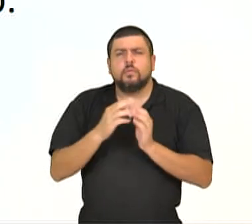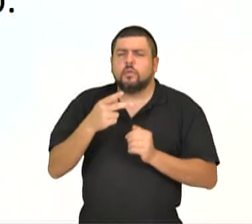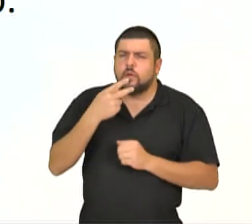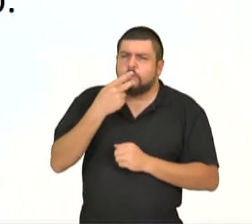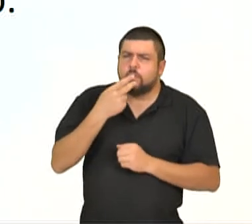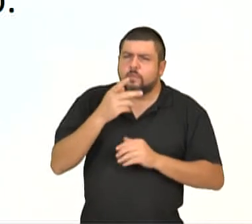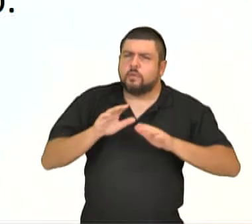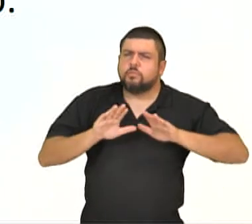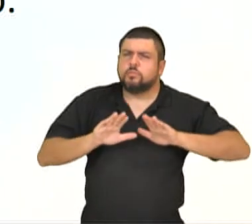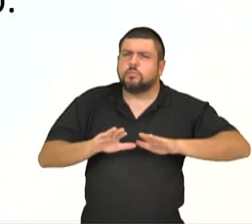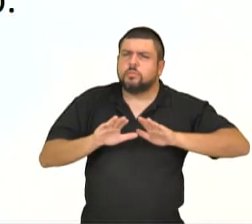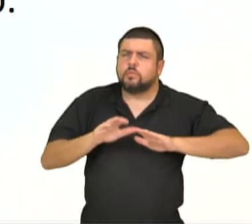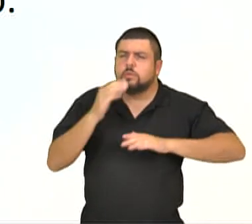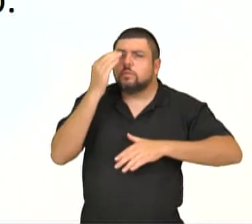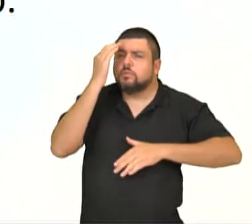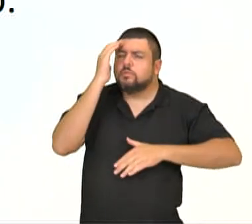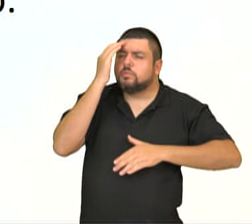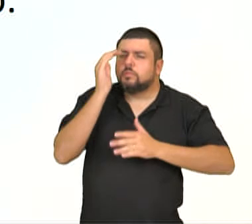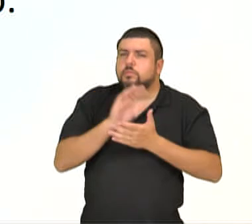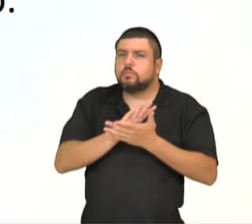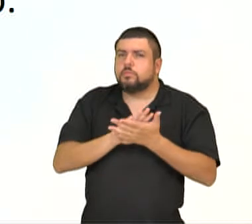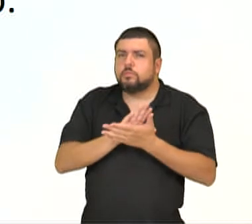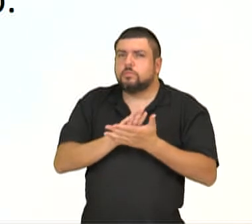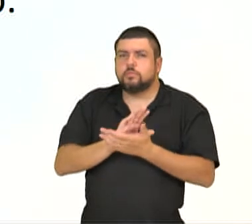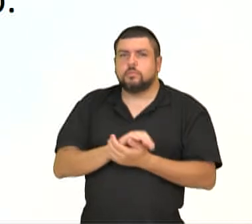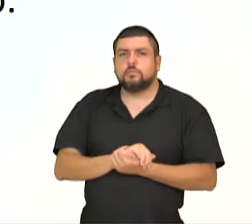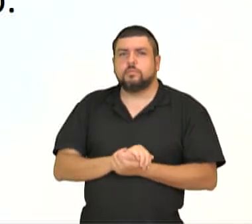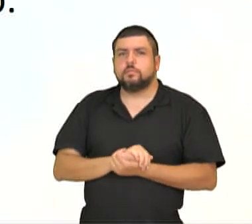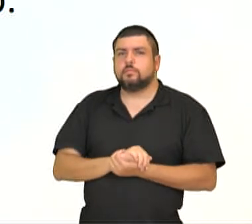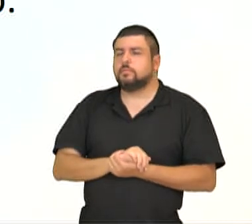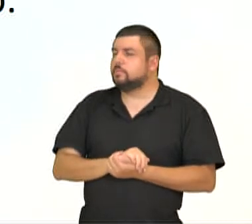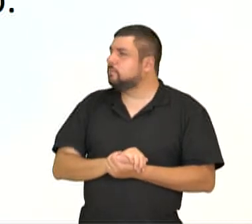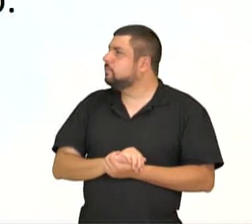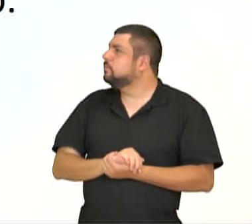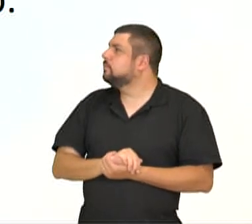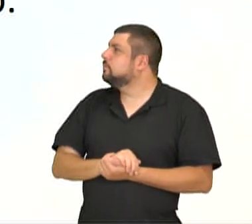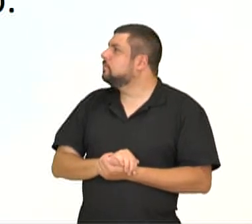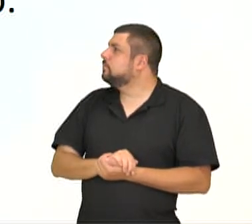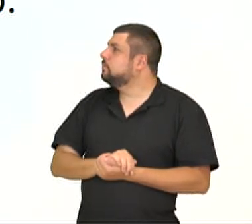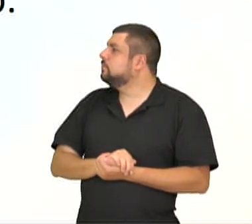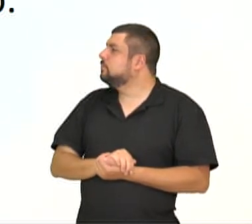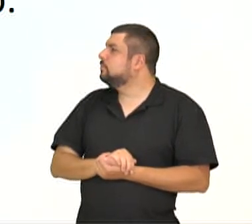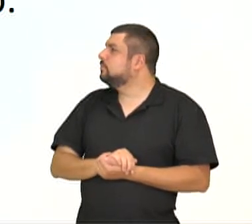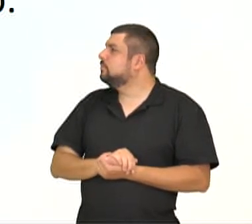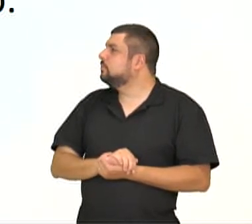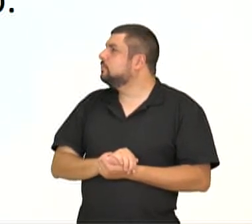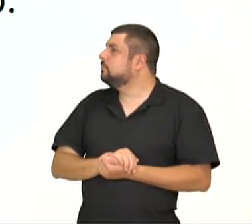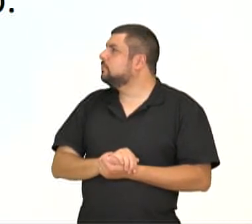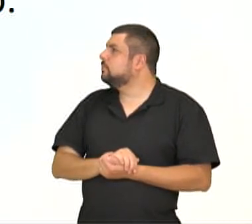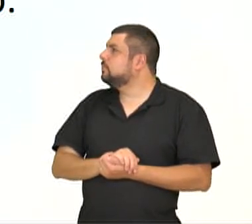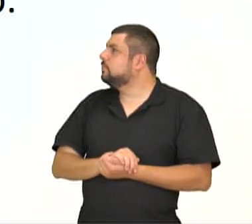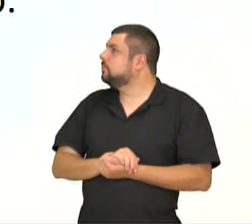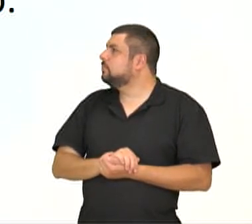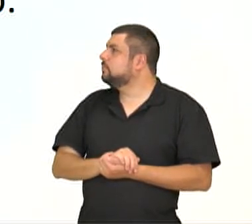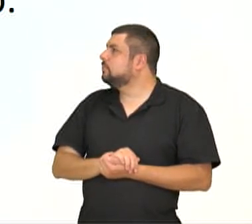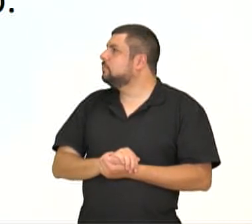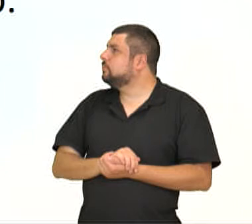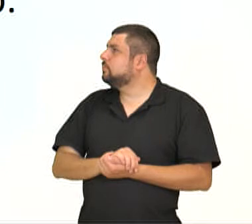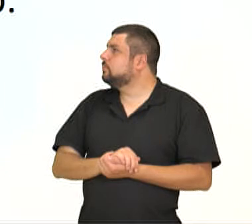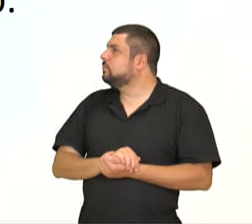devagar, não entendo nenhuma palavra. C. Camina um pouco mais, já nos falta